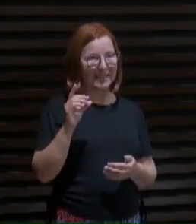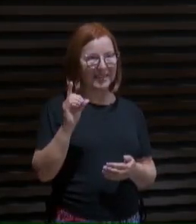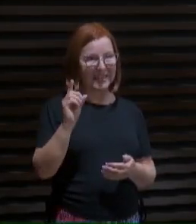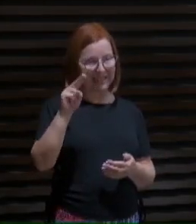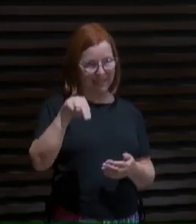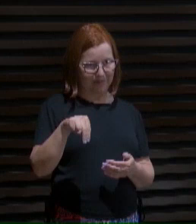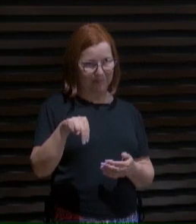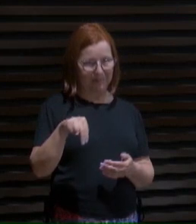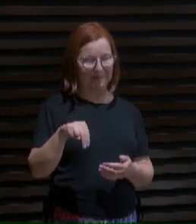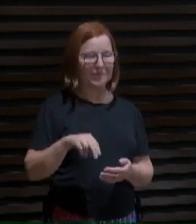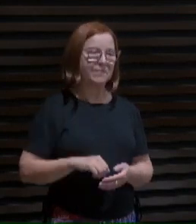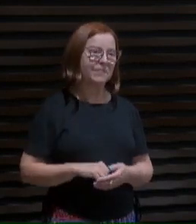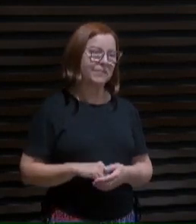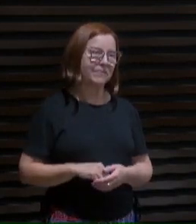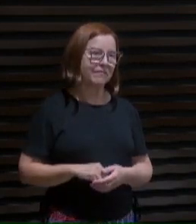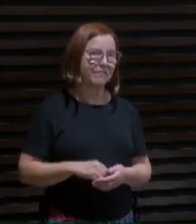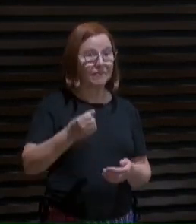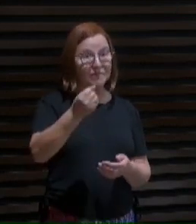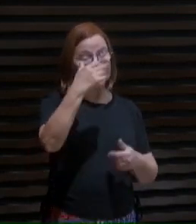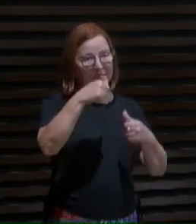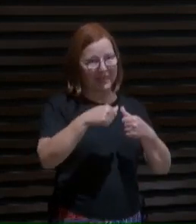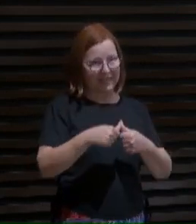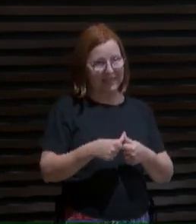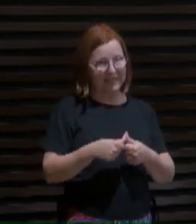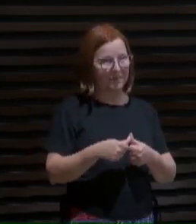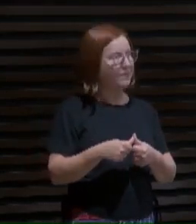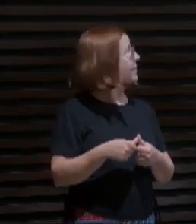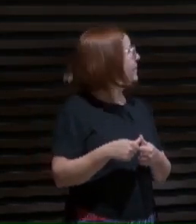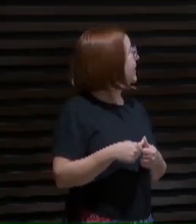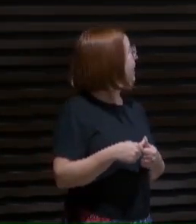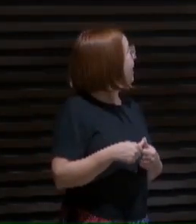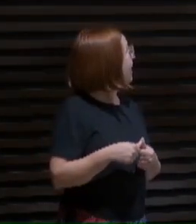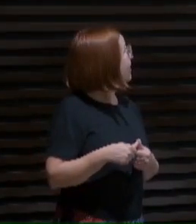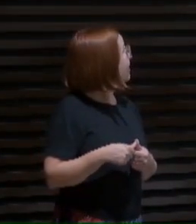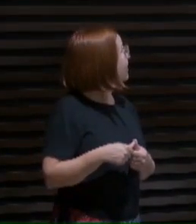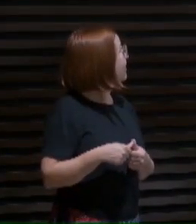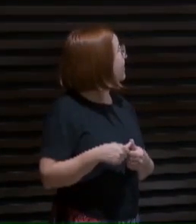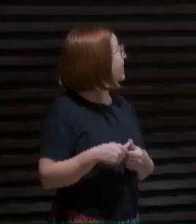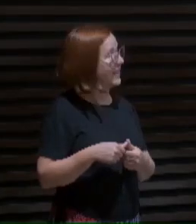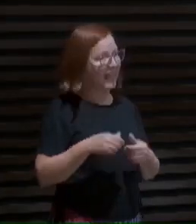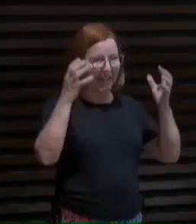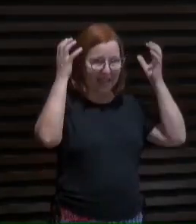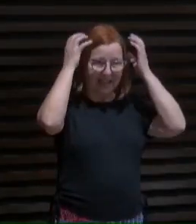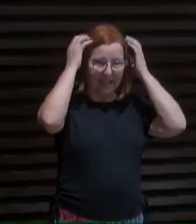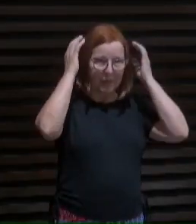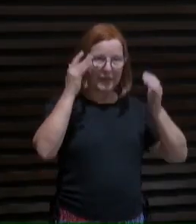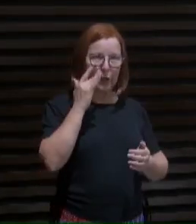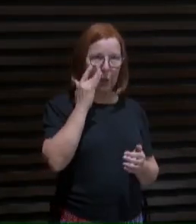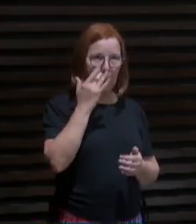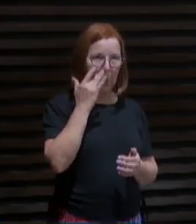para Daniel. A revelação é essa estátua aqui que ele sonhou, a cabeça de ouro